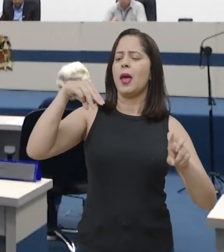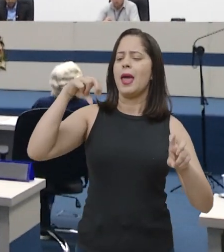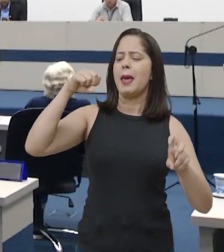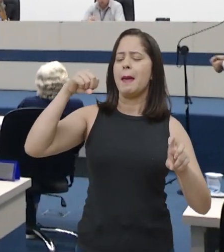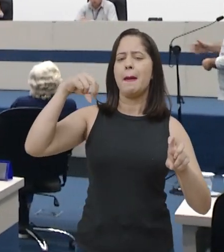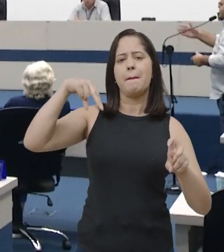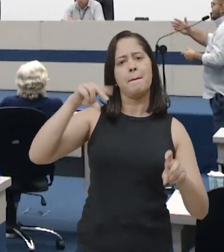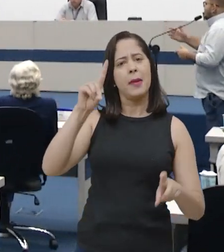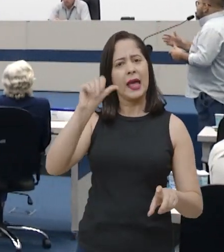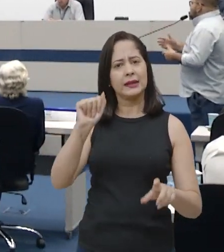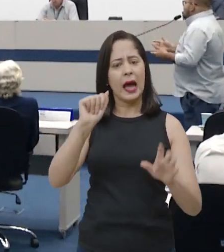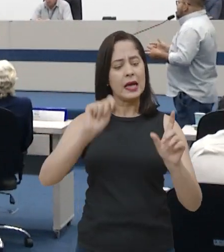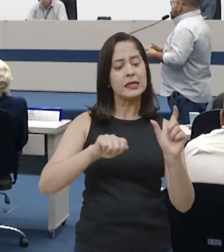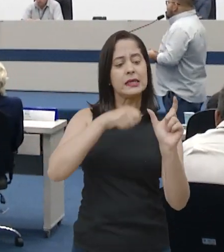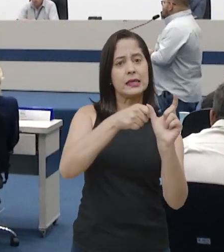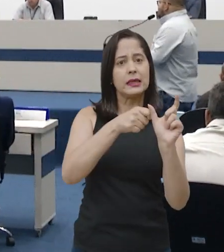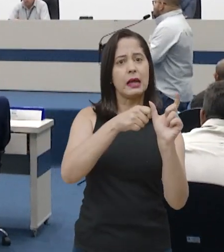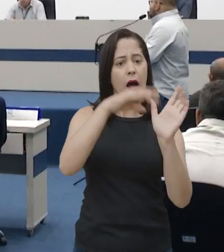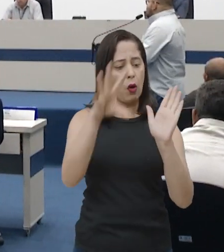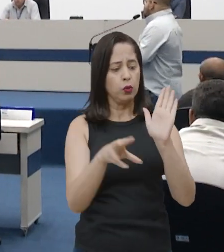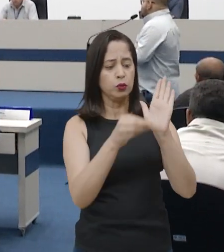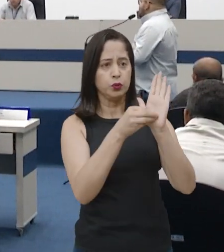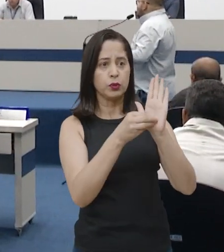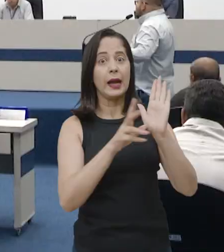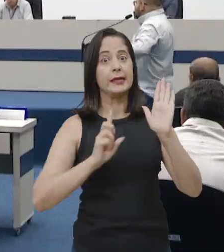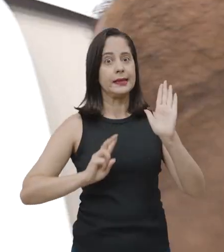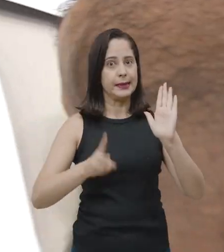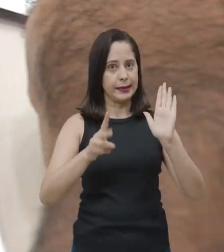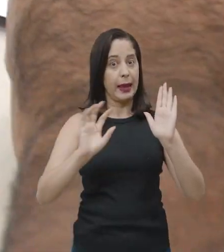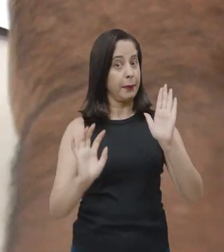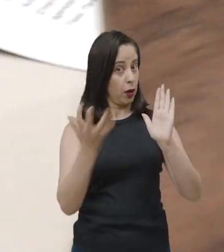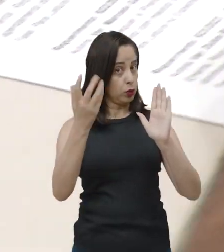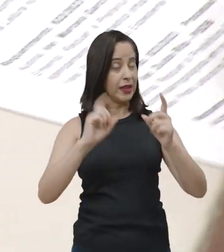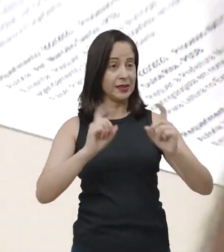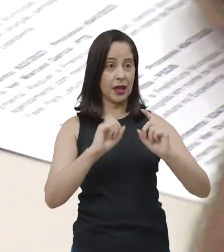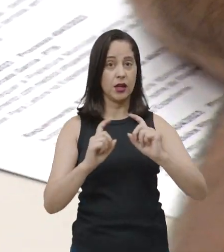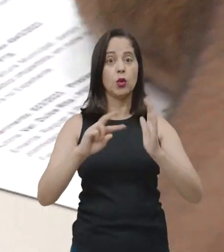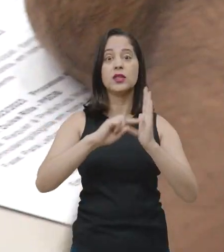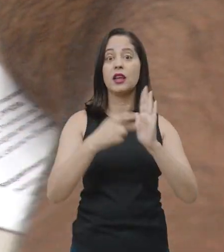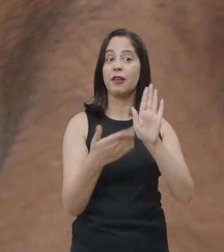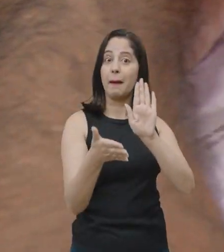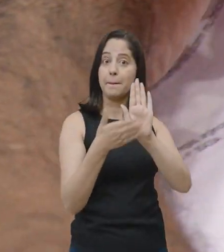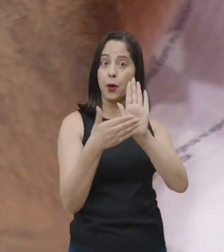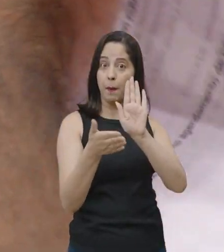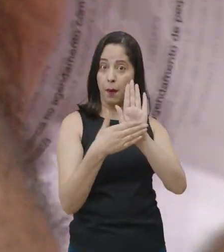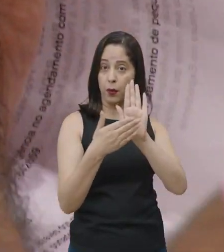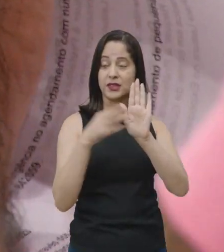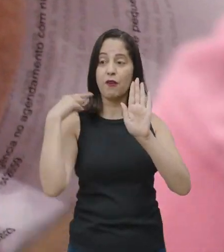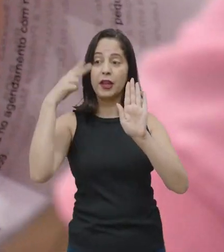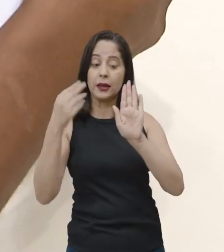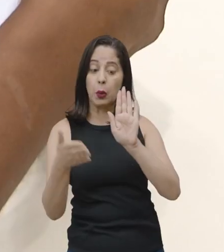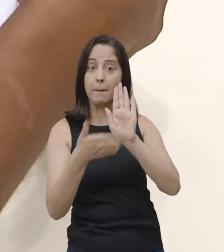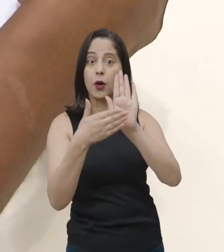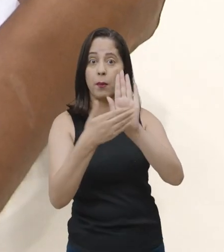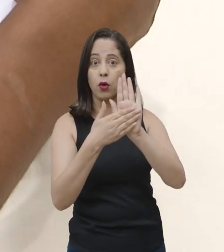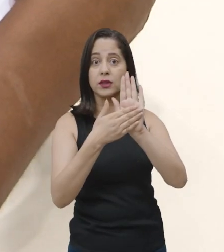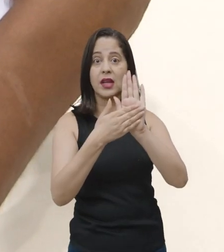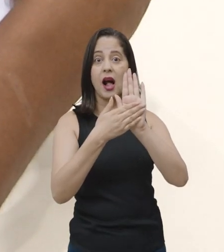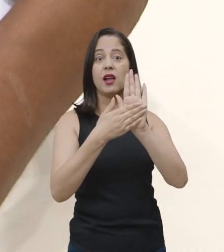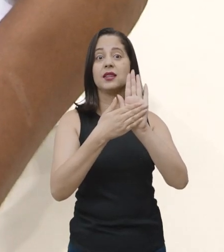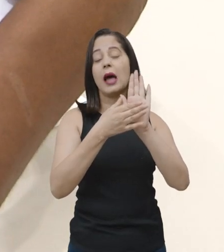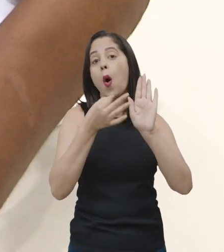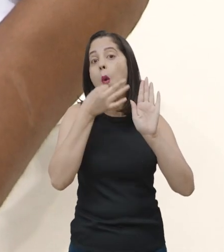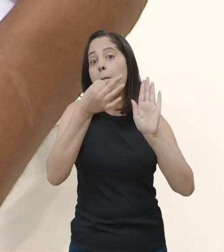emendas aparece constantemente nas sessões aqui da Câmara. São propostas apresentadas pelos parlamentares para